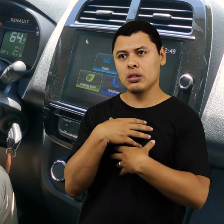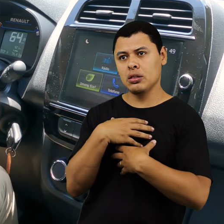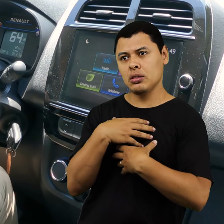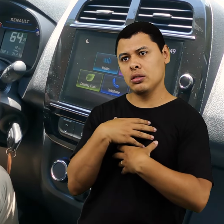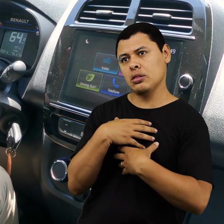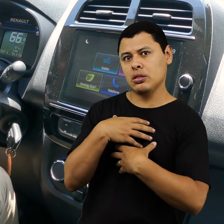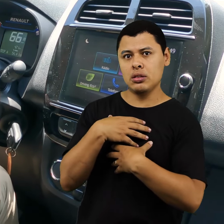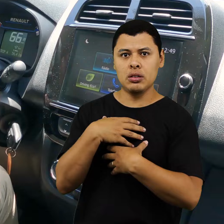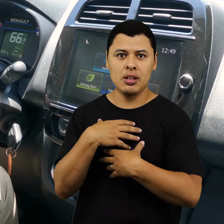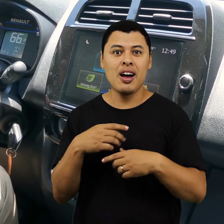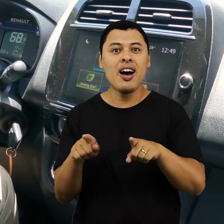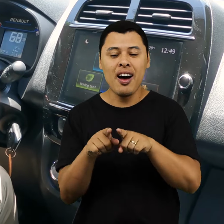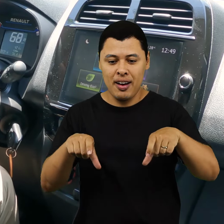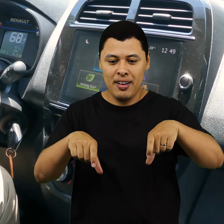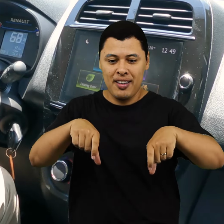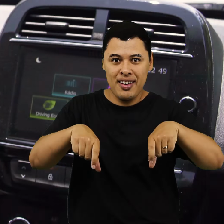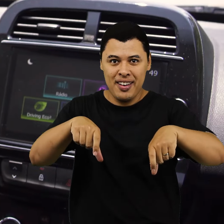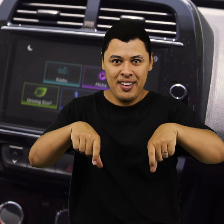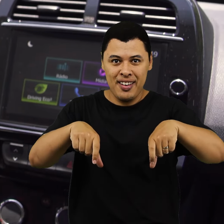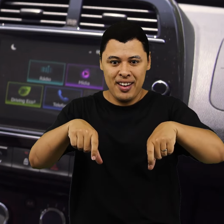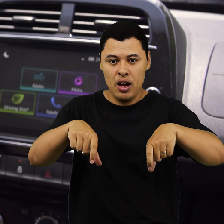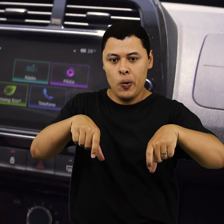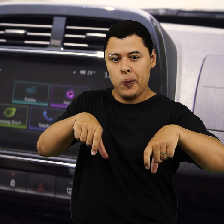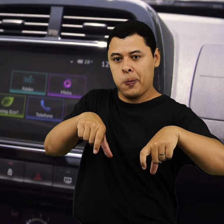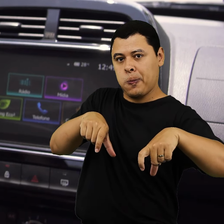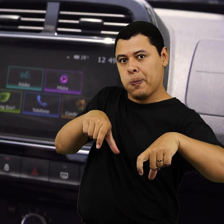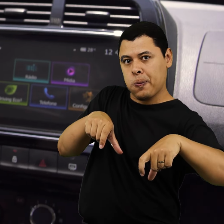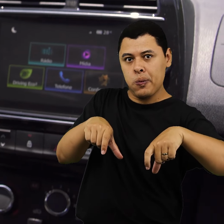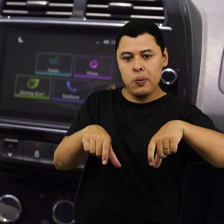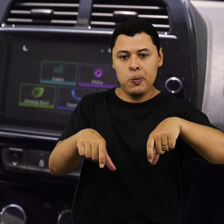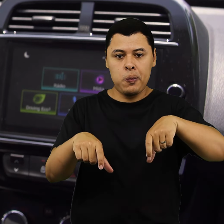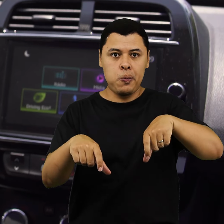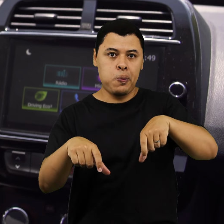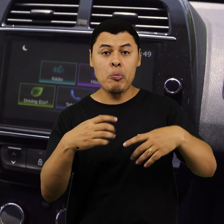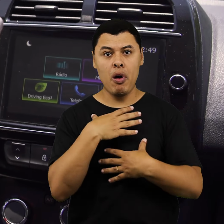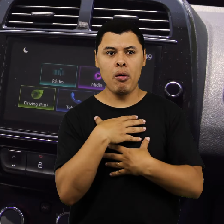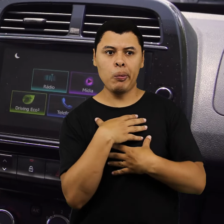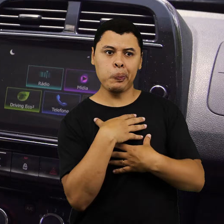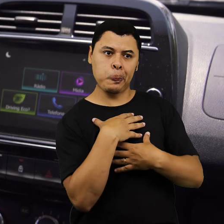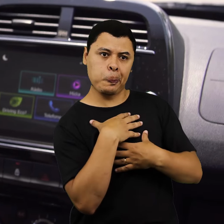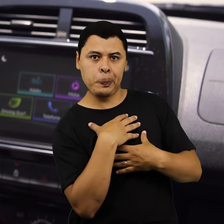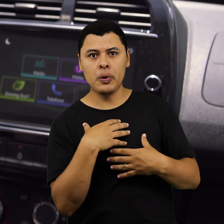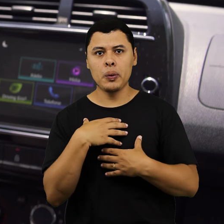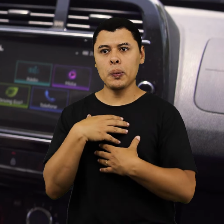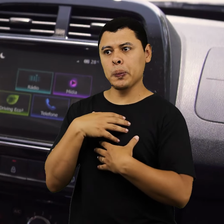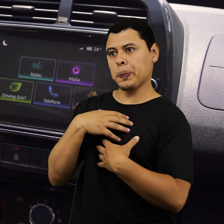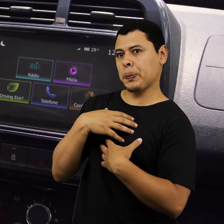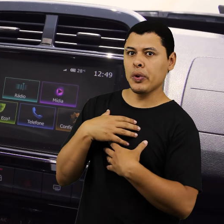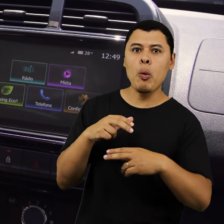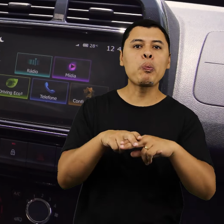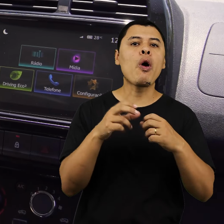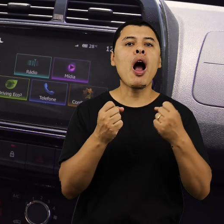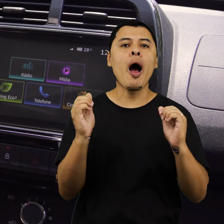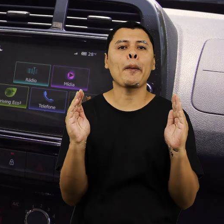o fato da suspensão conseguir controlar bem a rolagem de carroceria não significa que o seu corpo não vai sentir o fato de você estar num carro mais estreito e mais